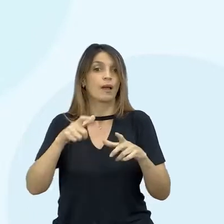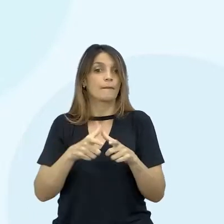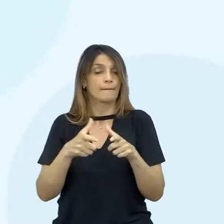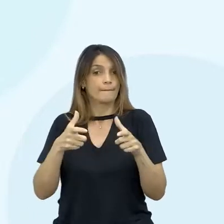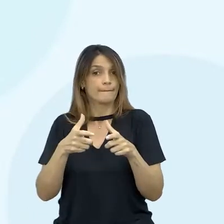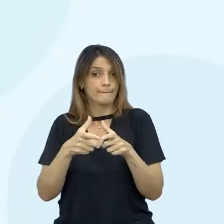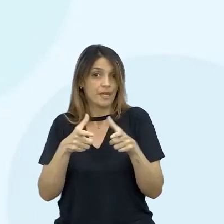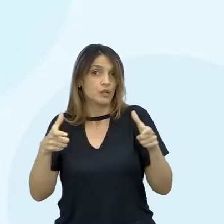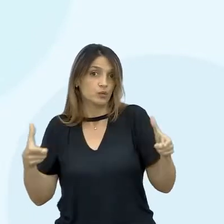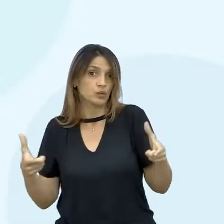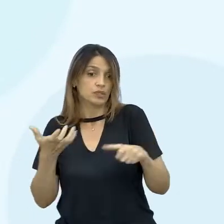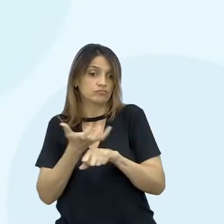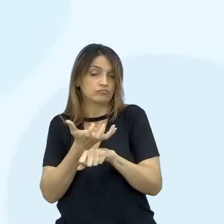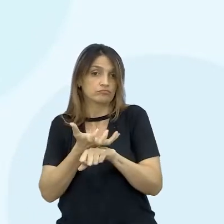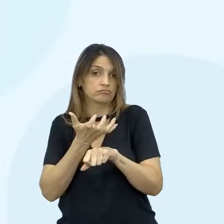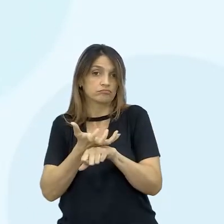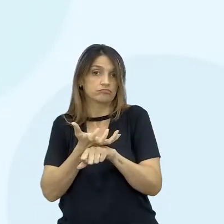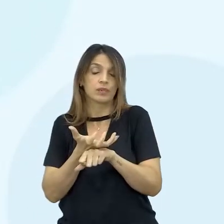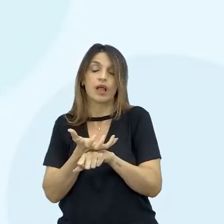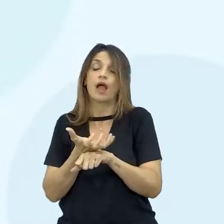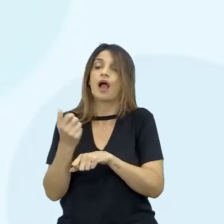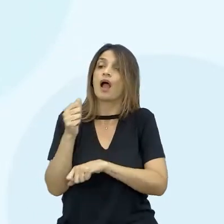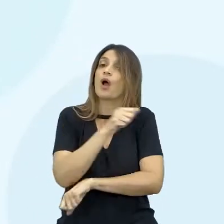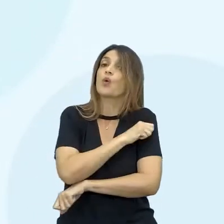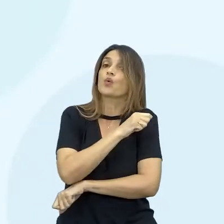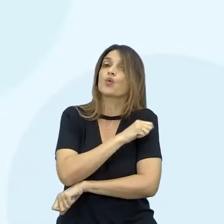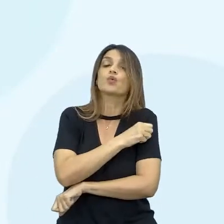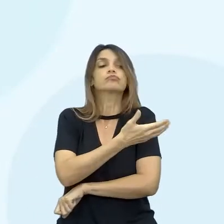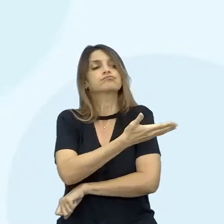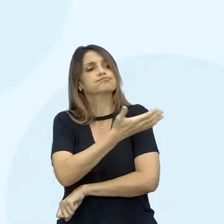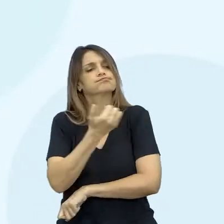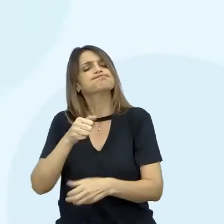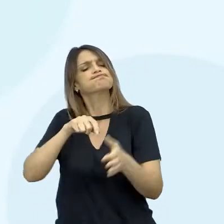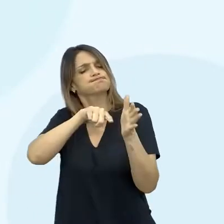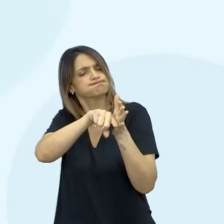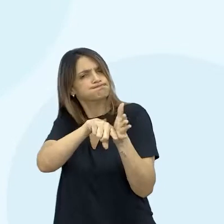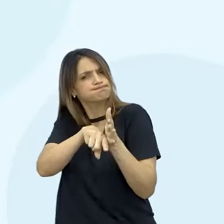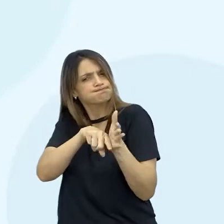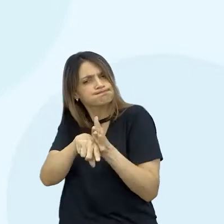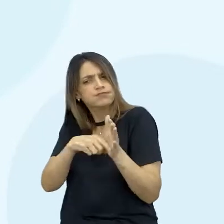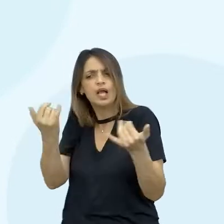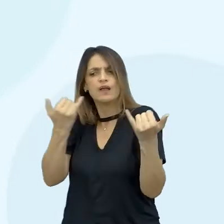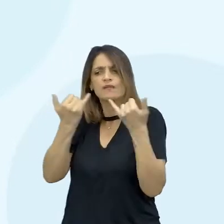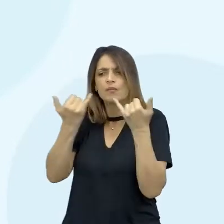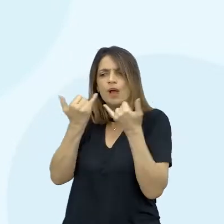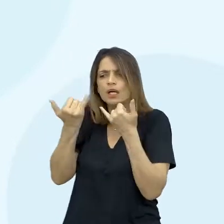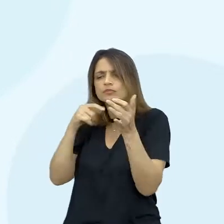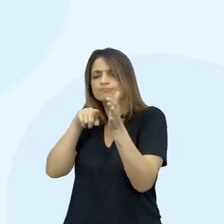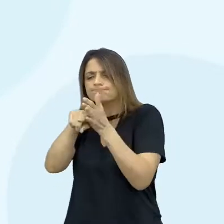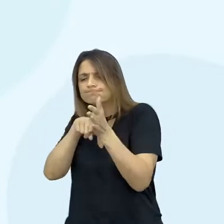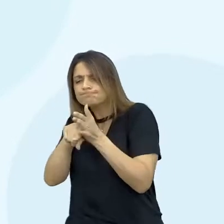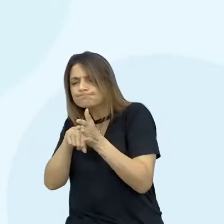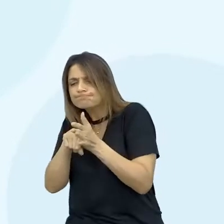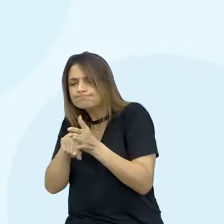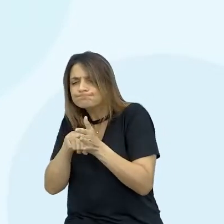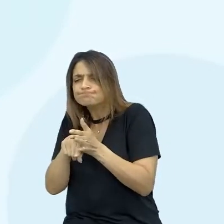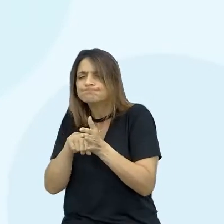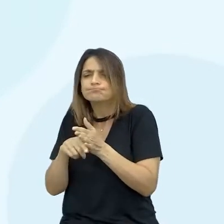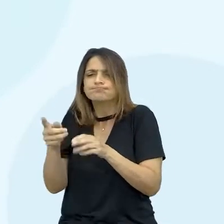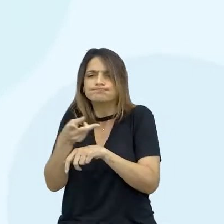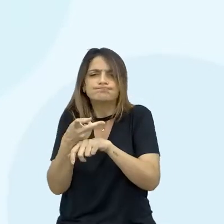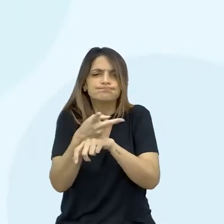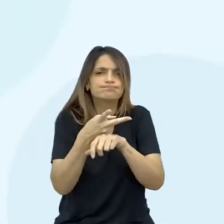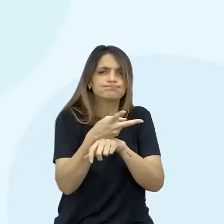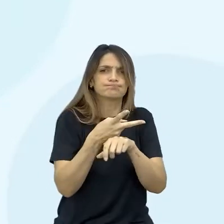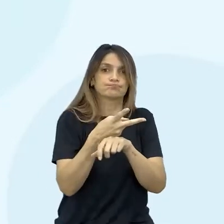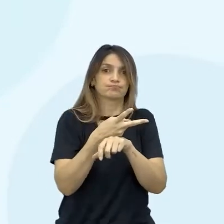o estudante a pesquisar, colher dados de maneira crítica, colher dados a partir de uma